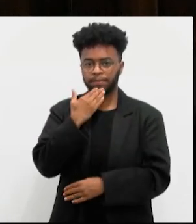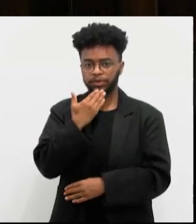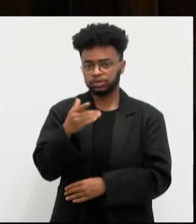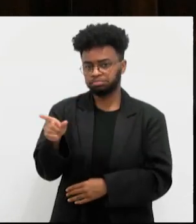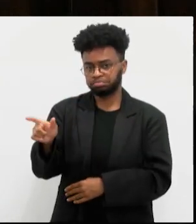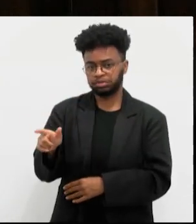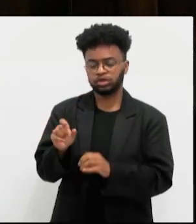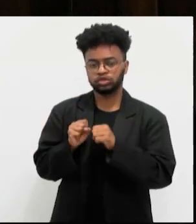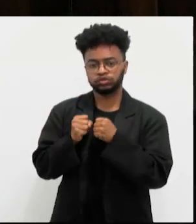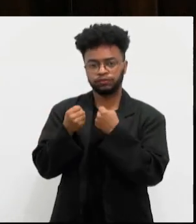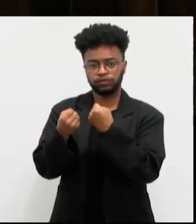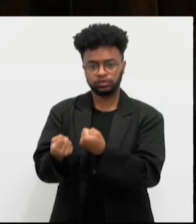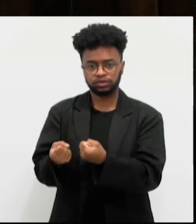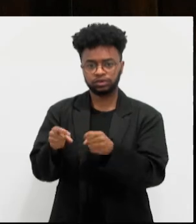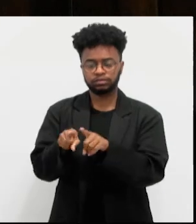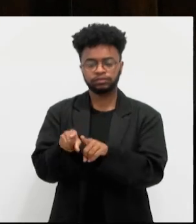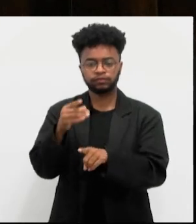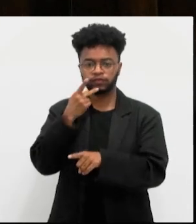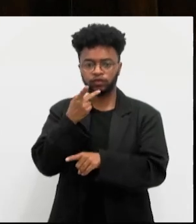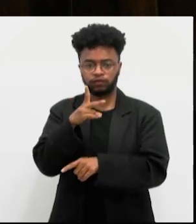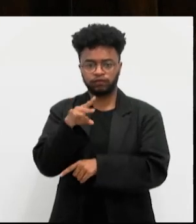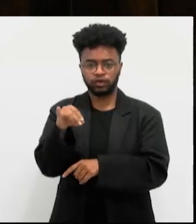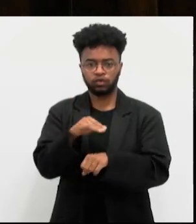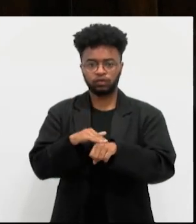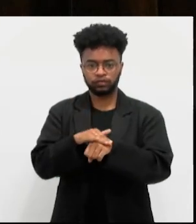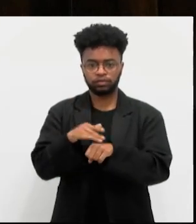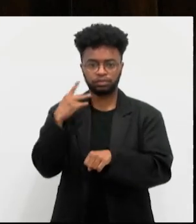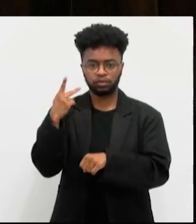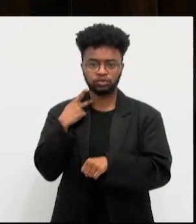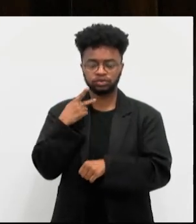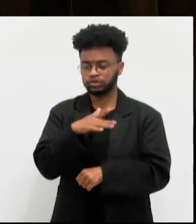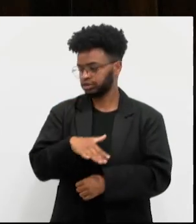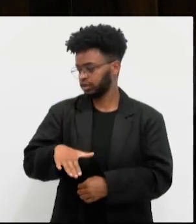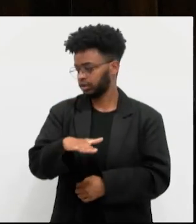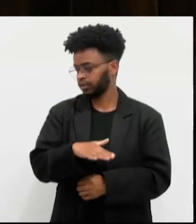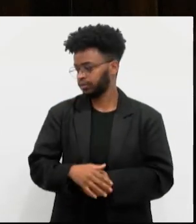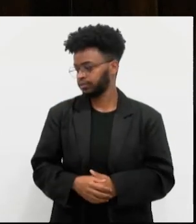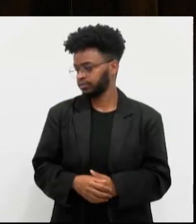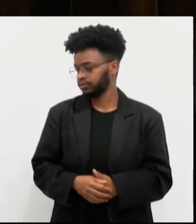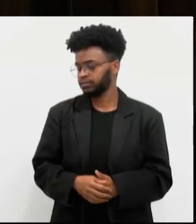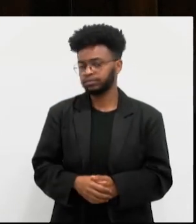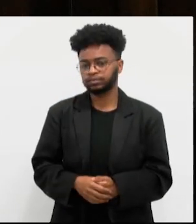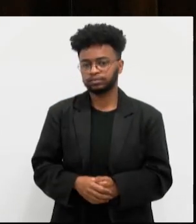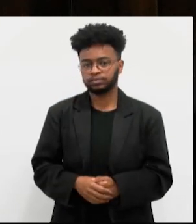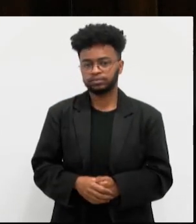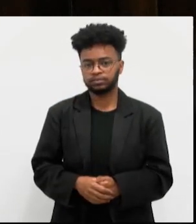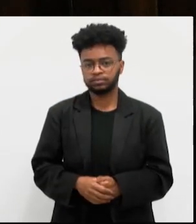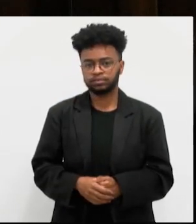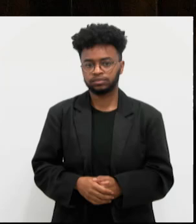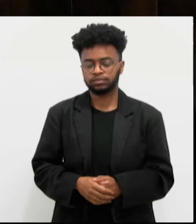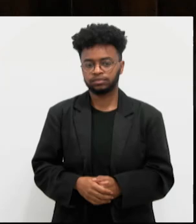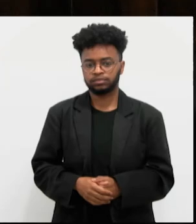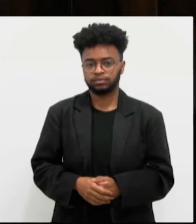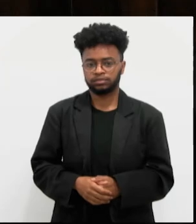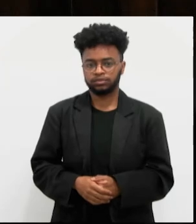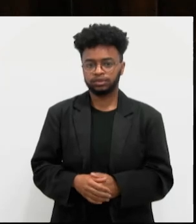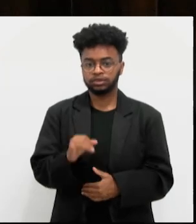mesmo, que ficou de conversar com o procurador-geral. Enfim, senhor presidente, por mais que a gente se